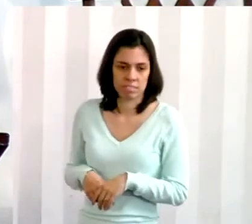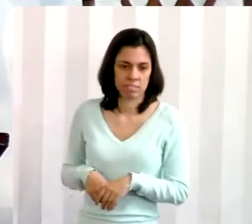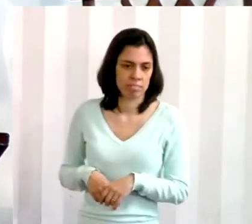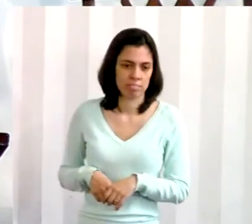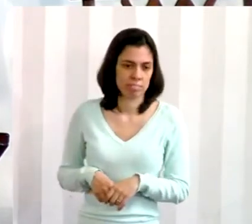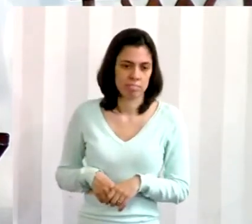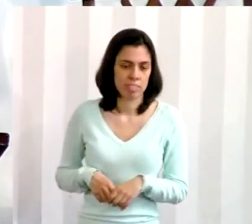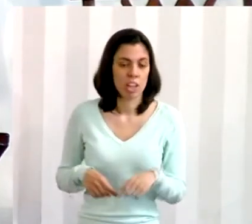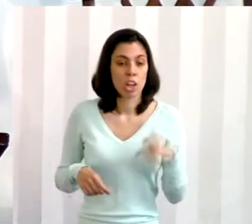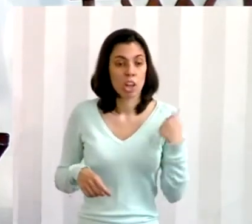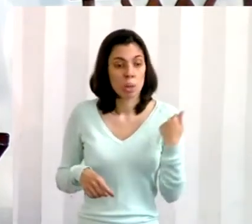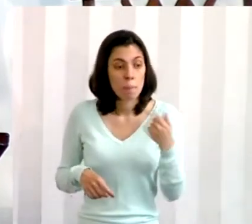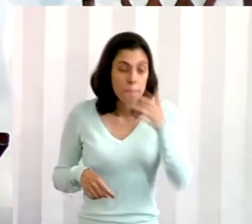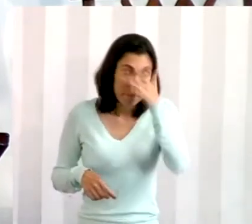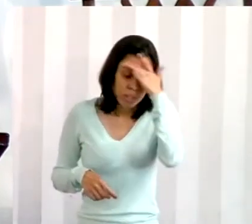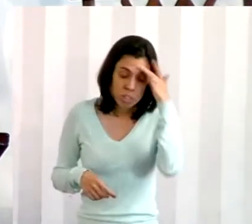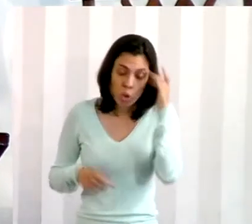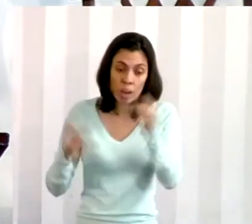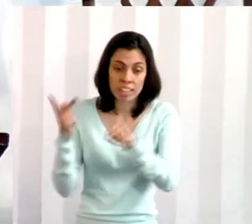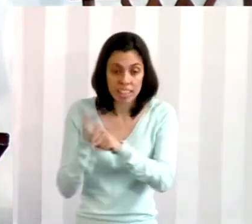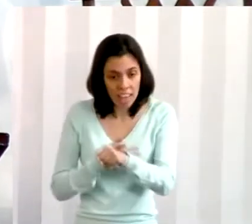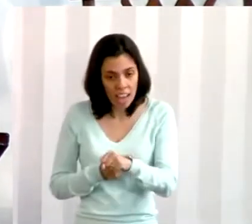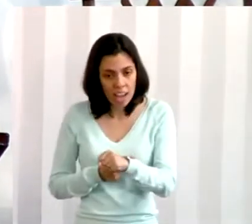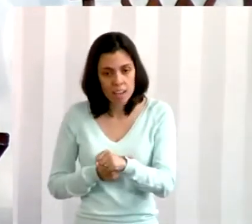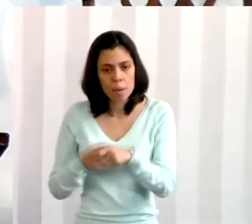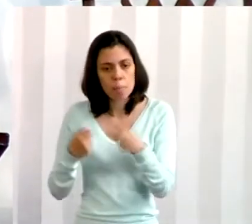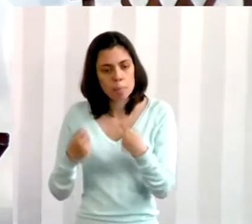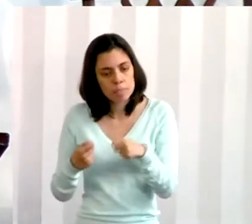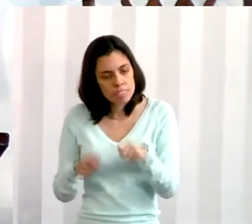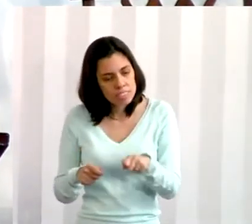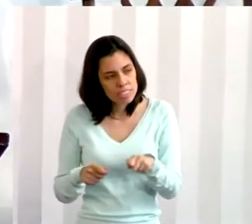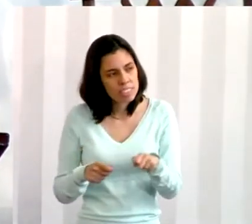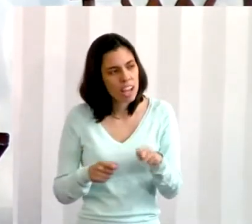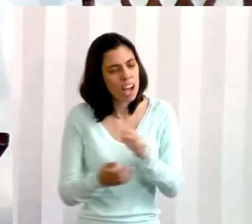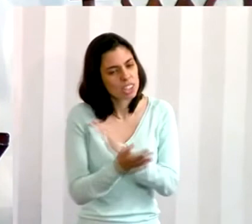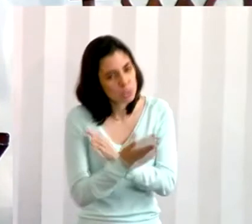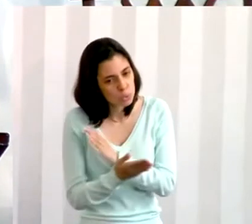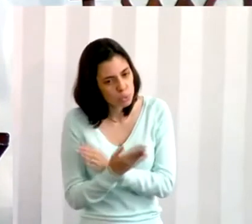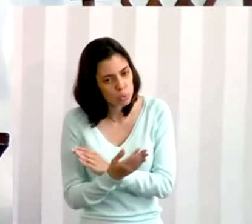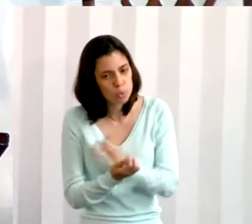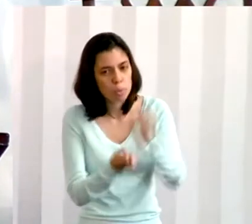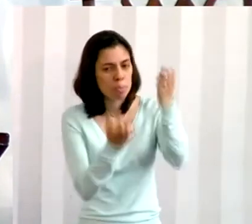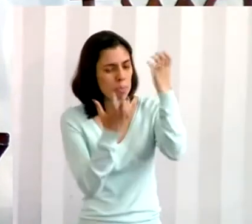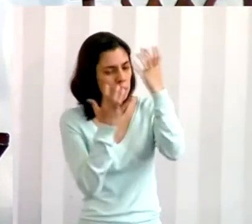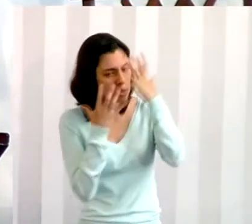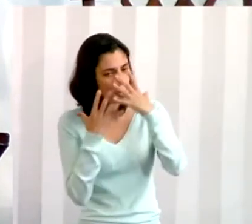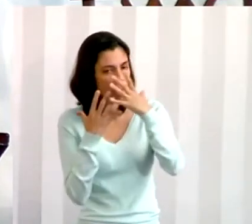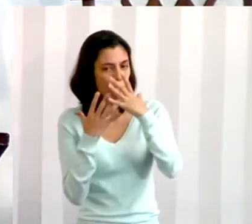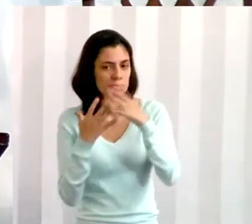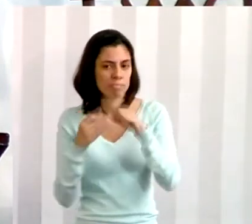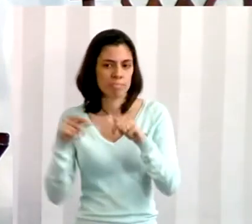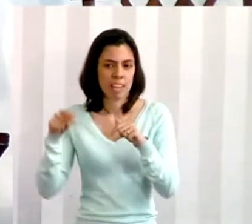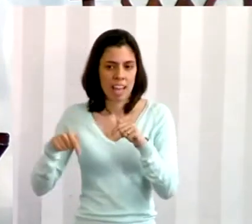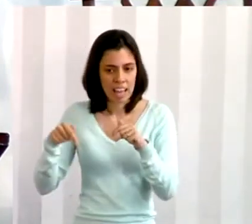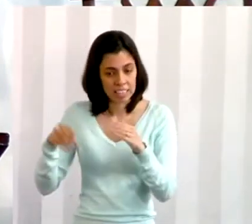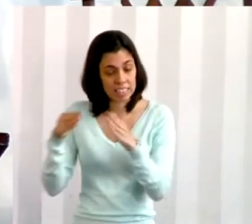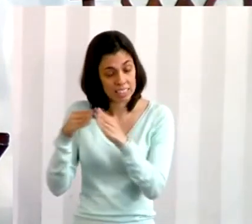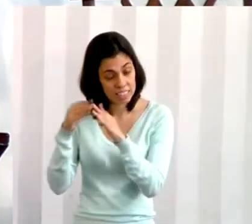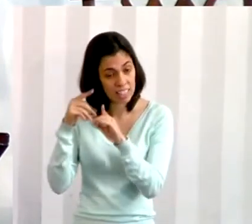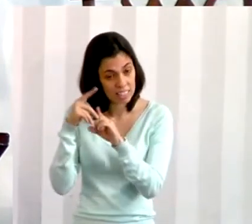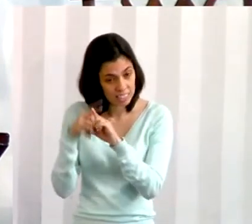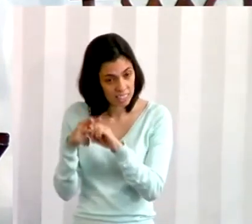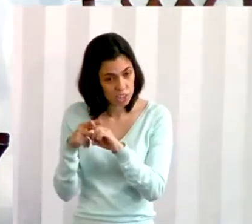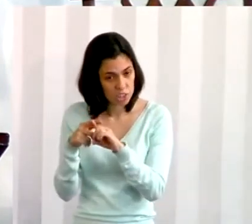É por isso que Tiago se preocupava com a paciência com a igreja cristã. Nós queremos ser bênçãos uns para